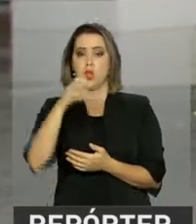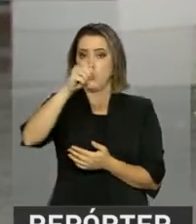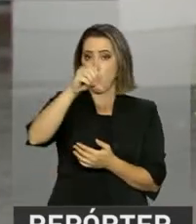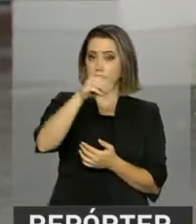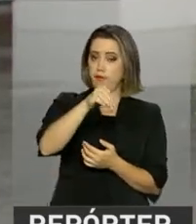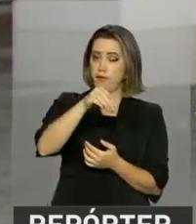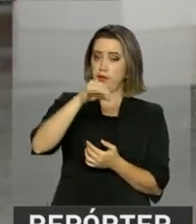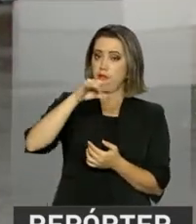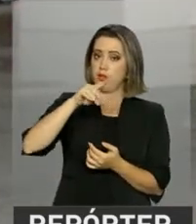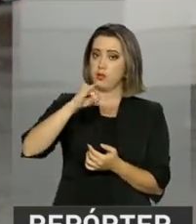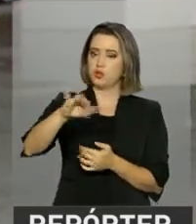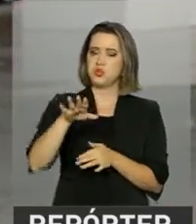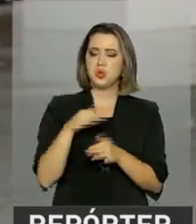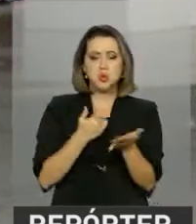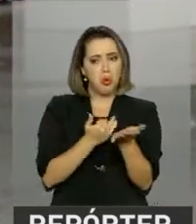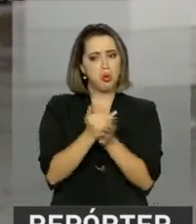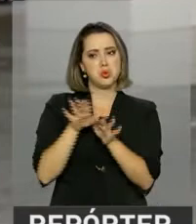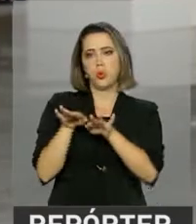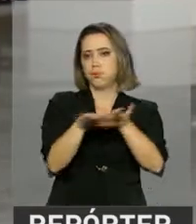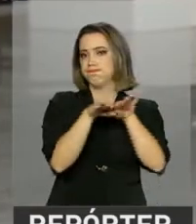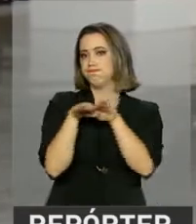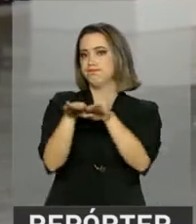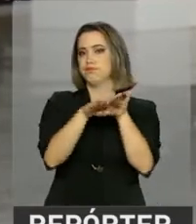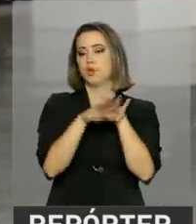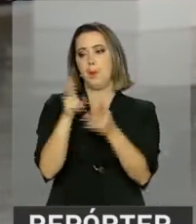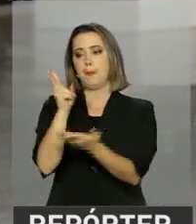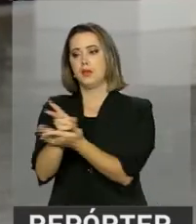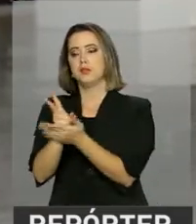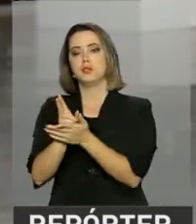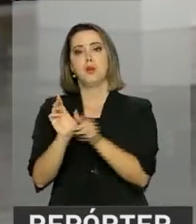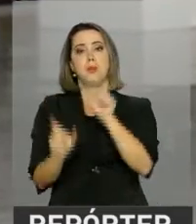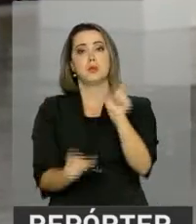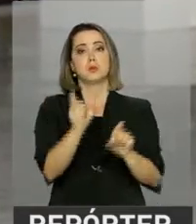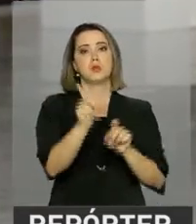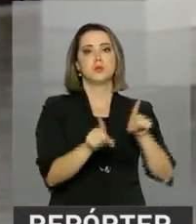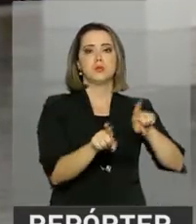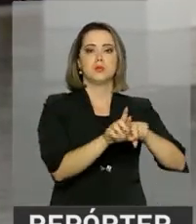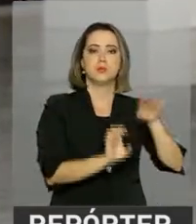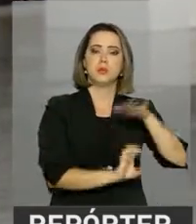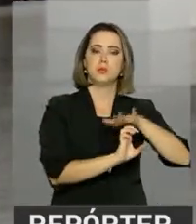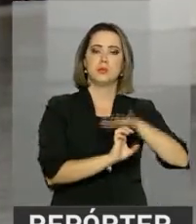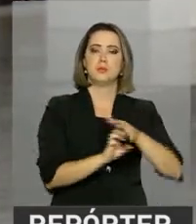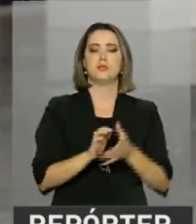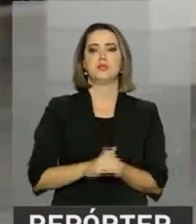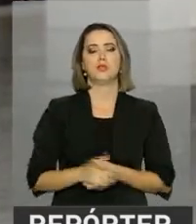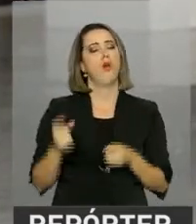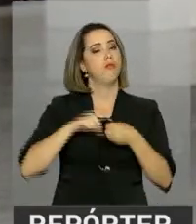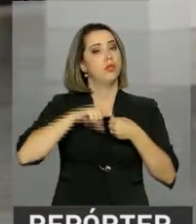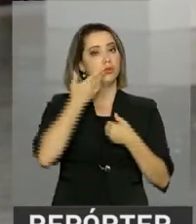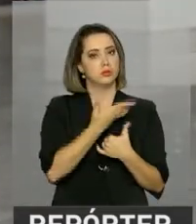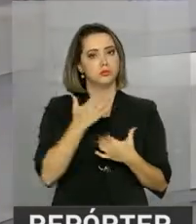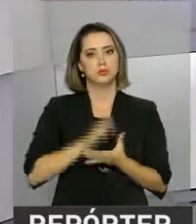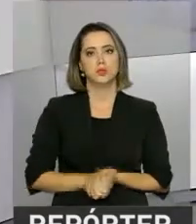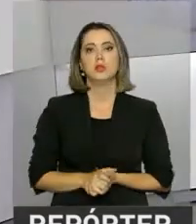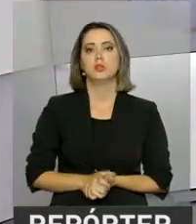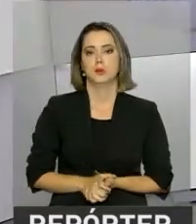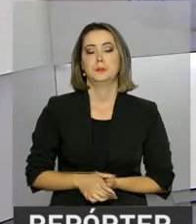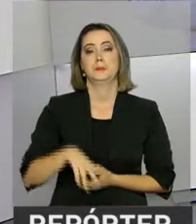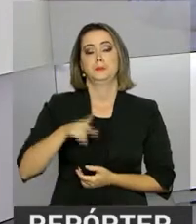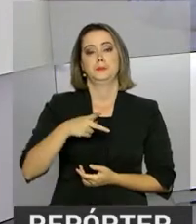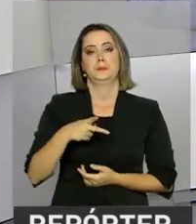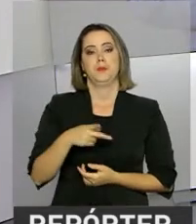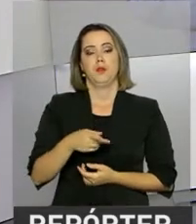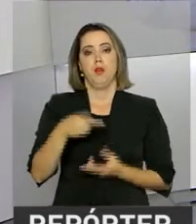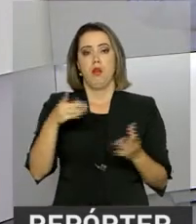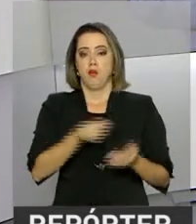dias ficou estável no país tanto para pessoas físicas quanto jurídicas eu volto com você no estúdio jaime paulo la sálvia ao